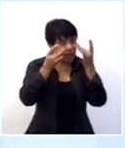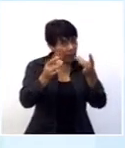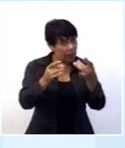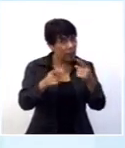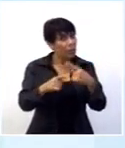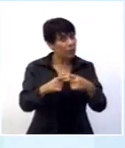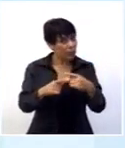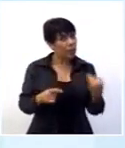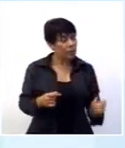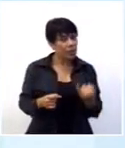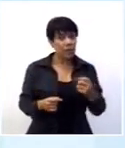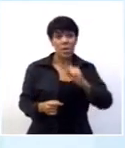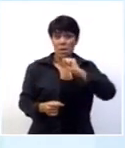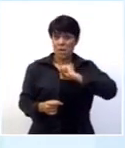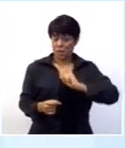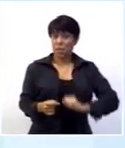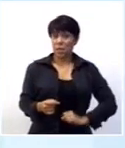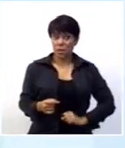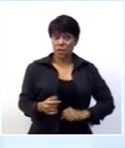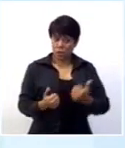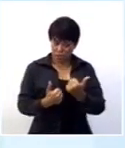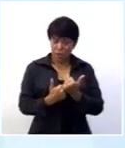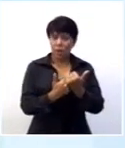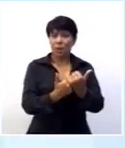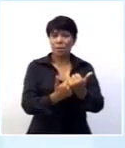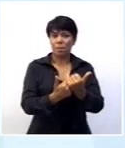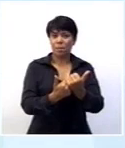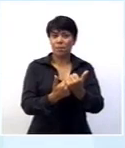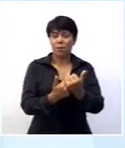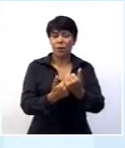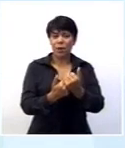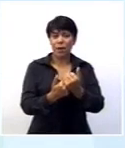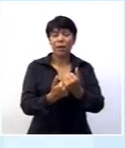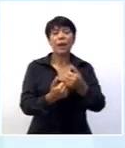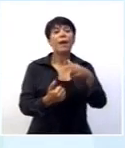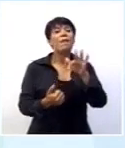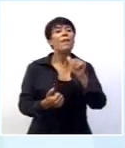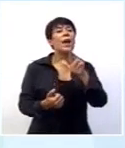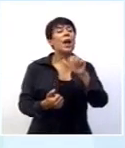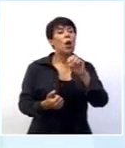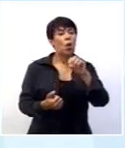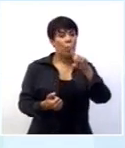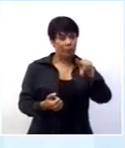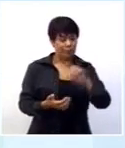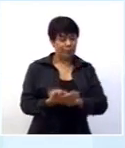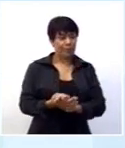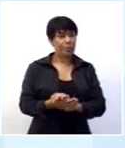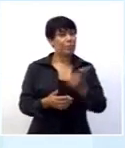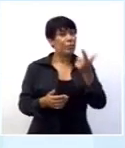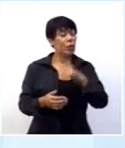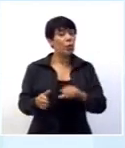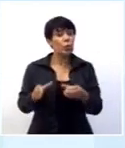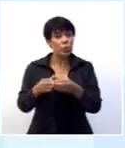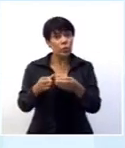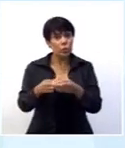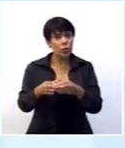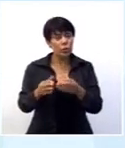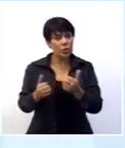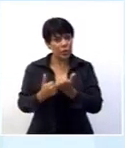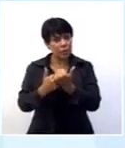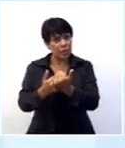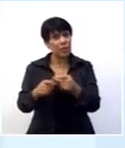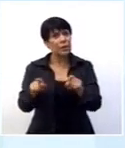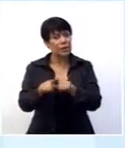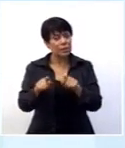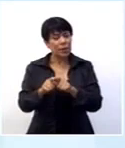hein? Sacerdotes vão ser um apoio fundamental para os faraós. Outro grupo importantíssimo que a gente